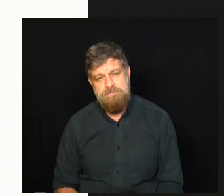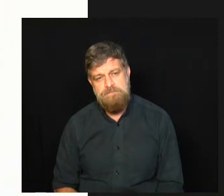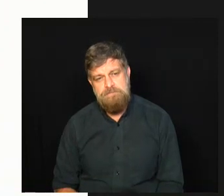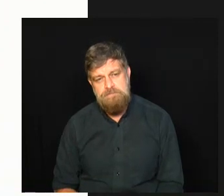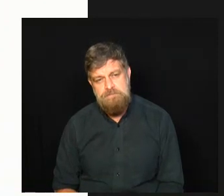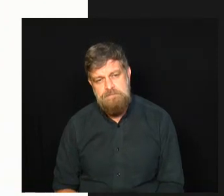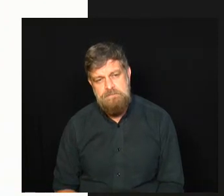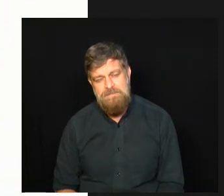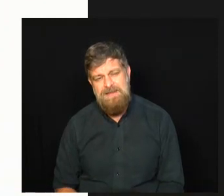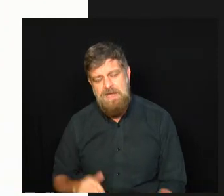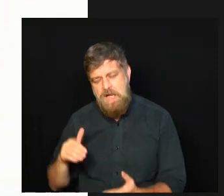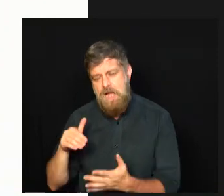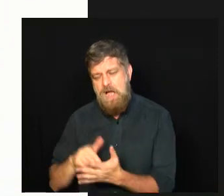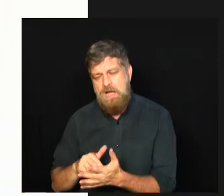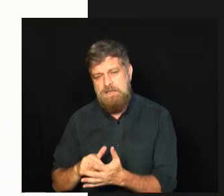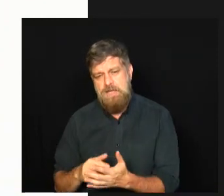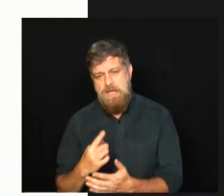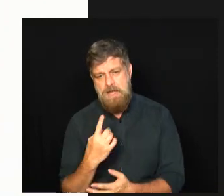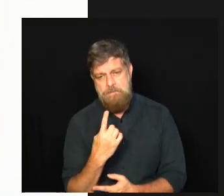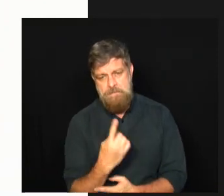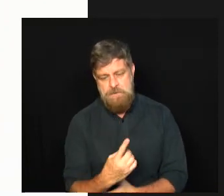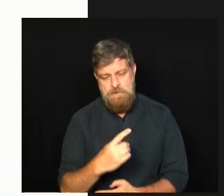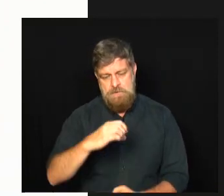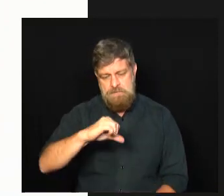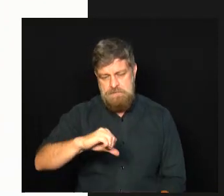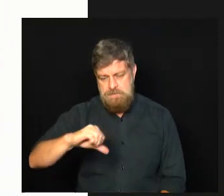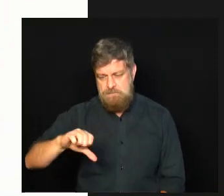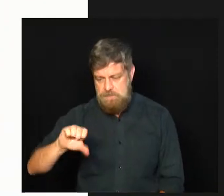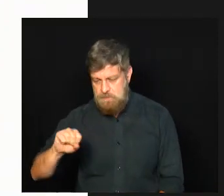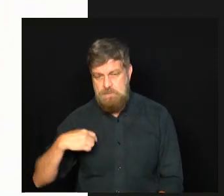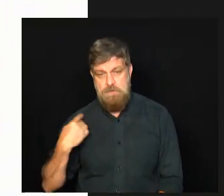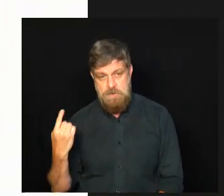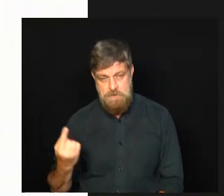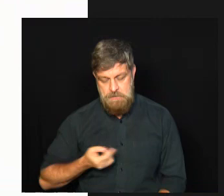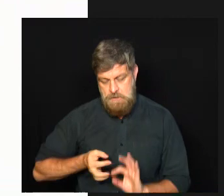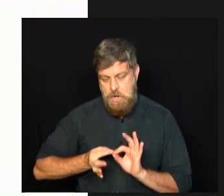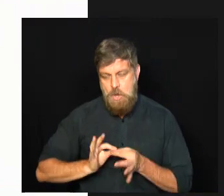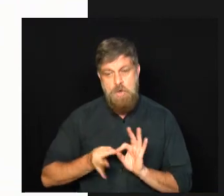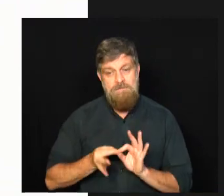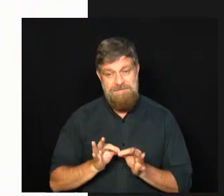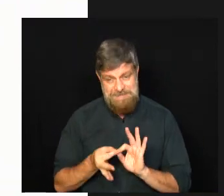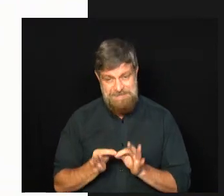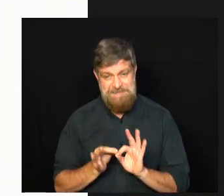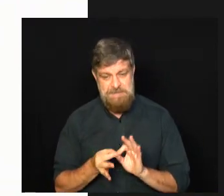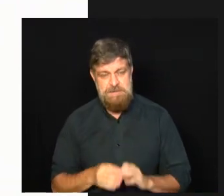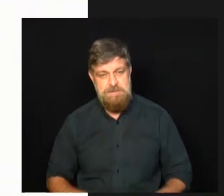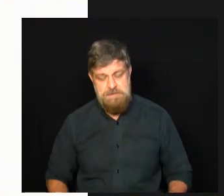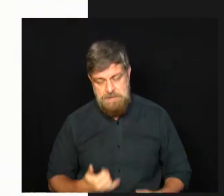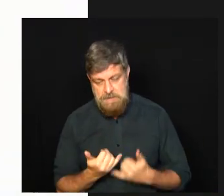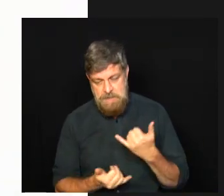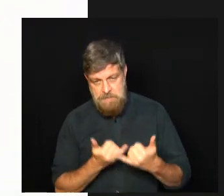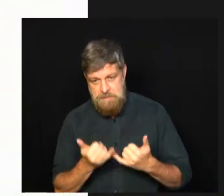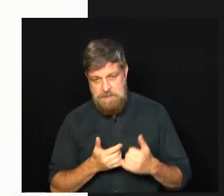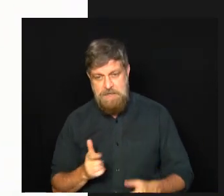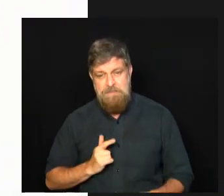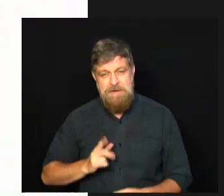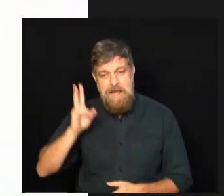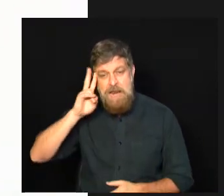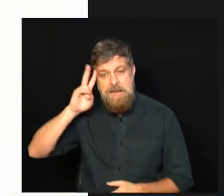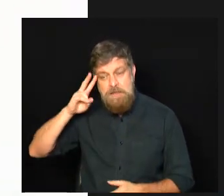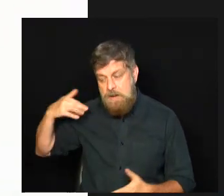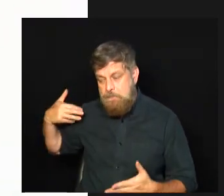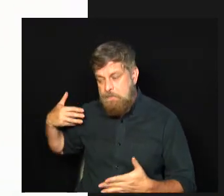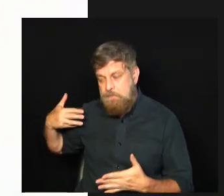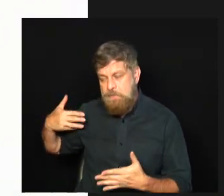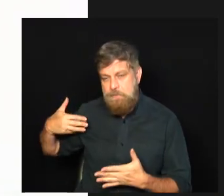Até os anos 98 nós fizemos essas oficinas, Preservar Brincando.